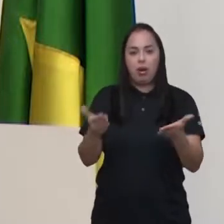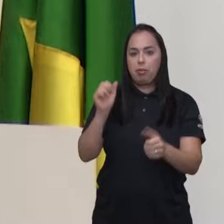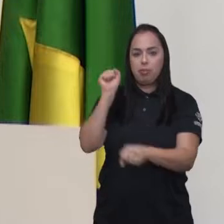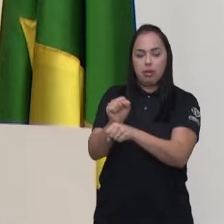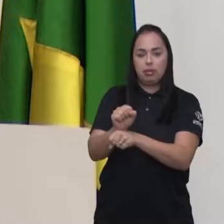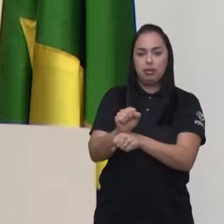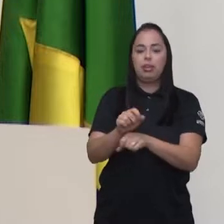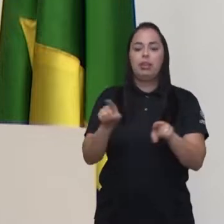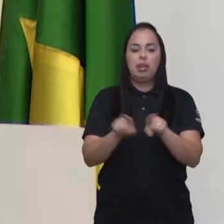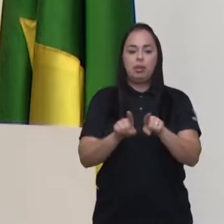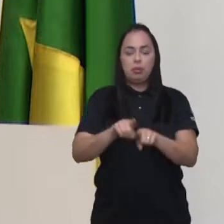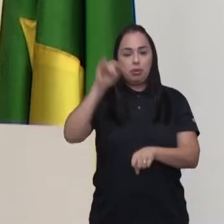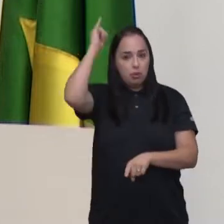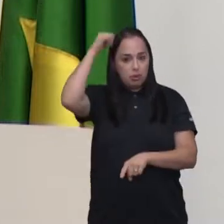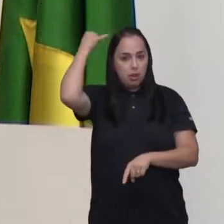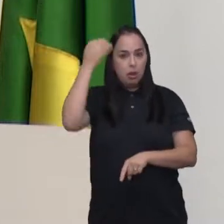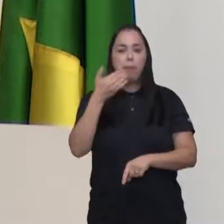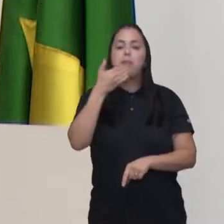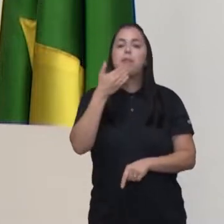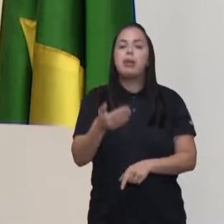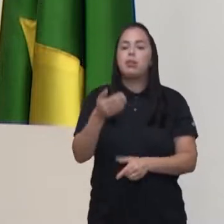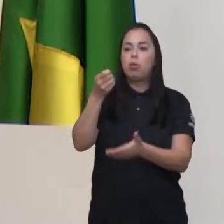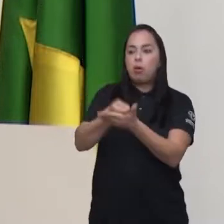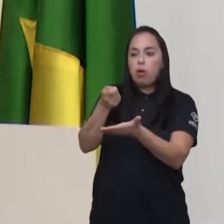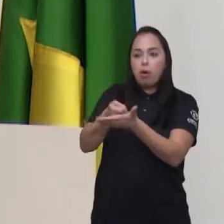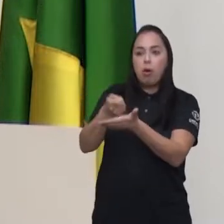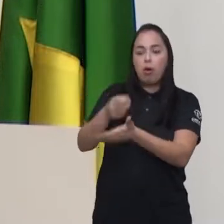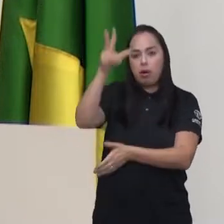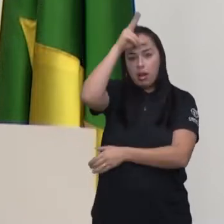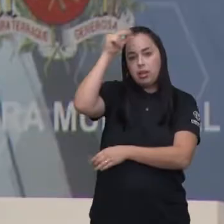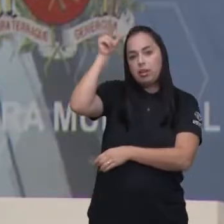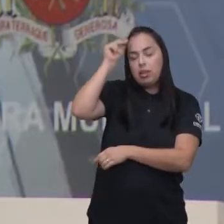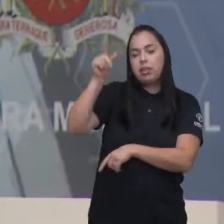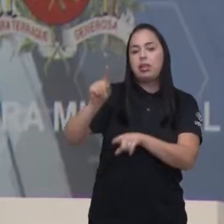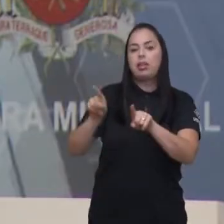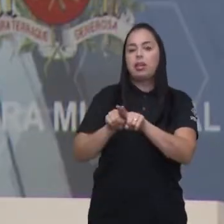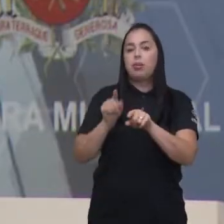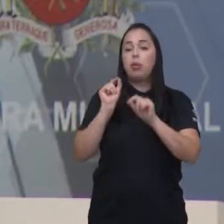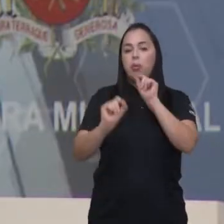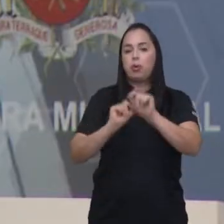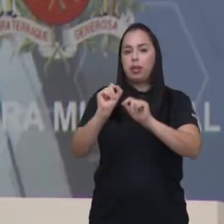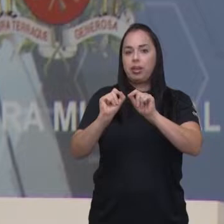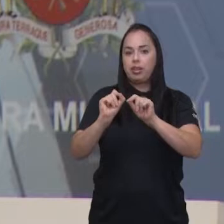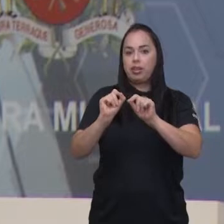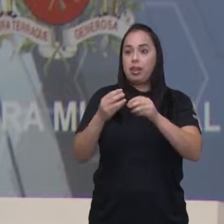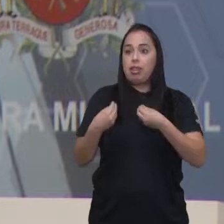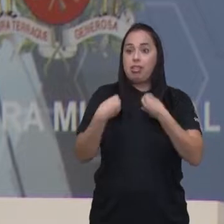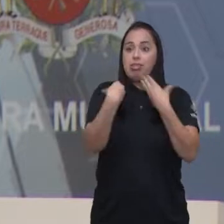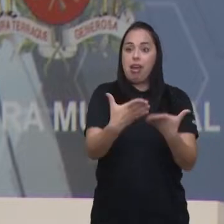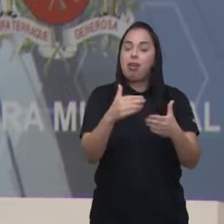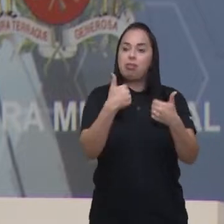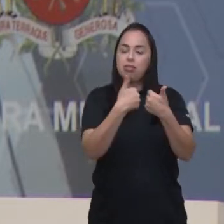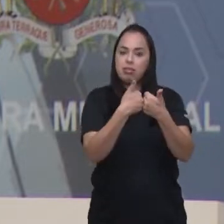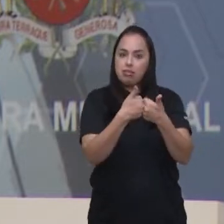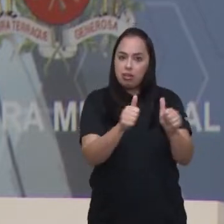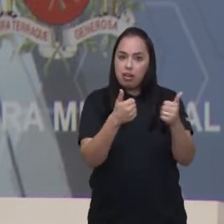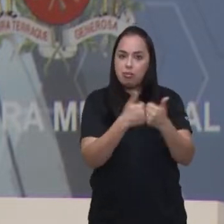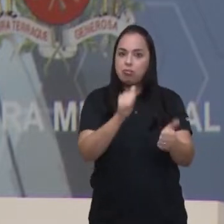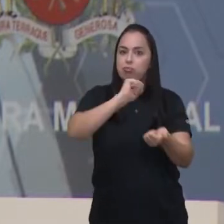vereador Doutor José Cláudio também abordou o tema e cobrou medidas da prefeitura para que se restabeleça a oferta de transporte